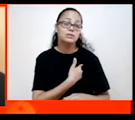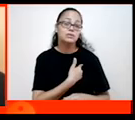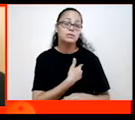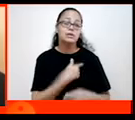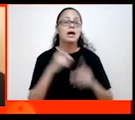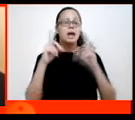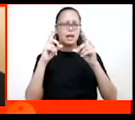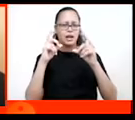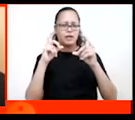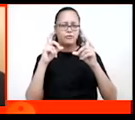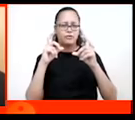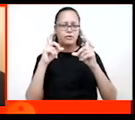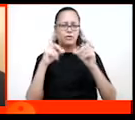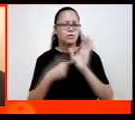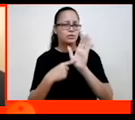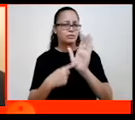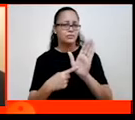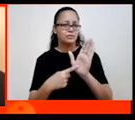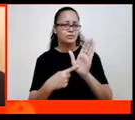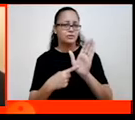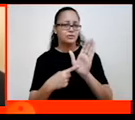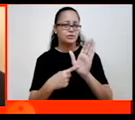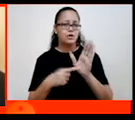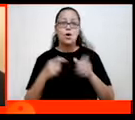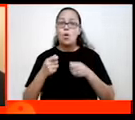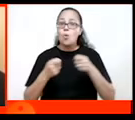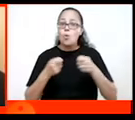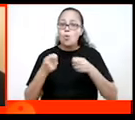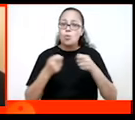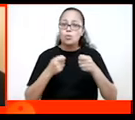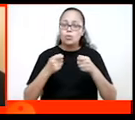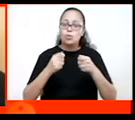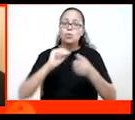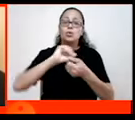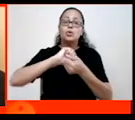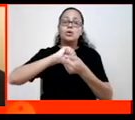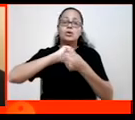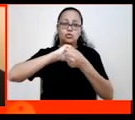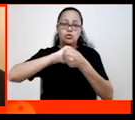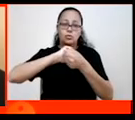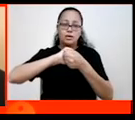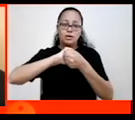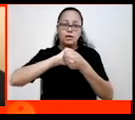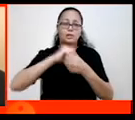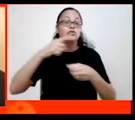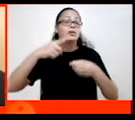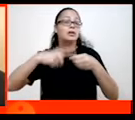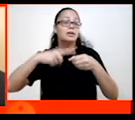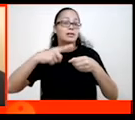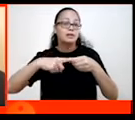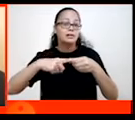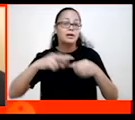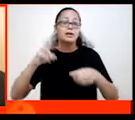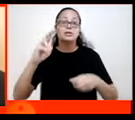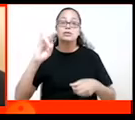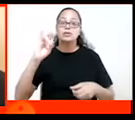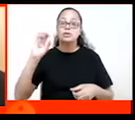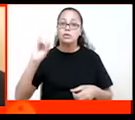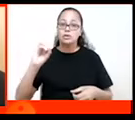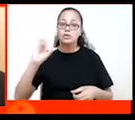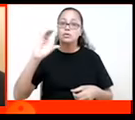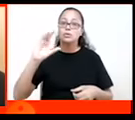Na foto nós temos um funcionário que realiza o controle de qualidade de uma fábrica de eletrodomésticos, né, na cidade aí de Rio